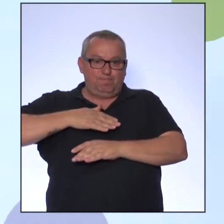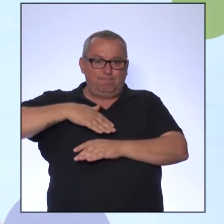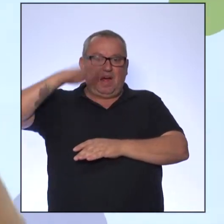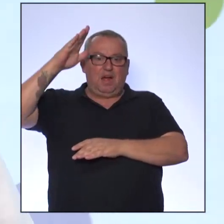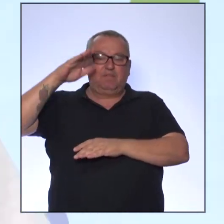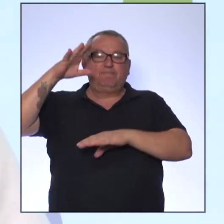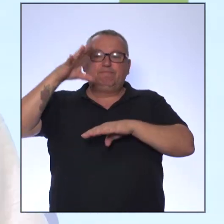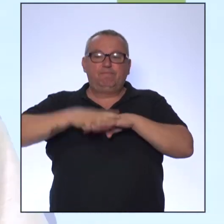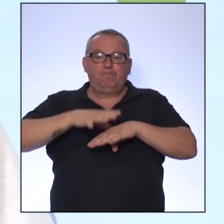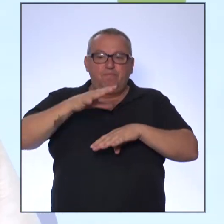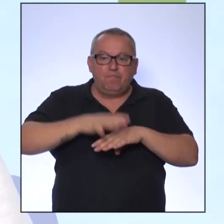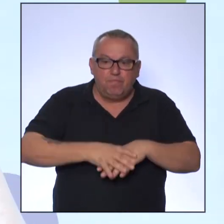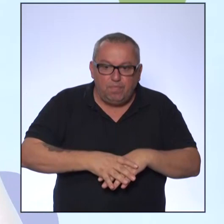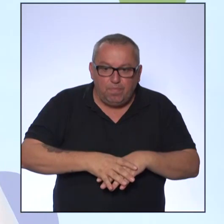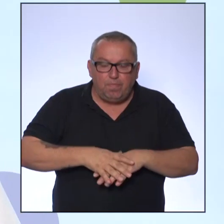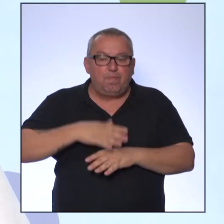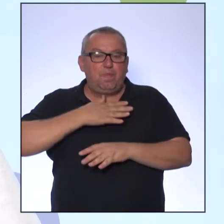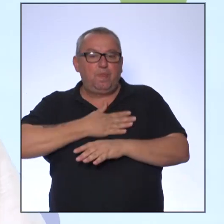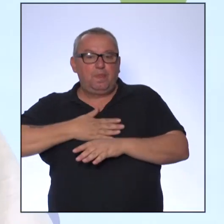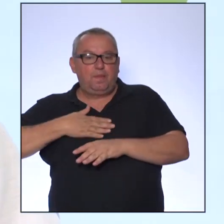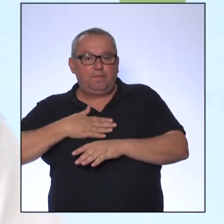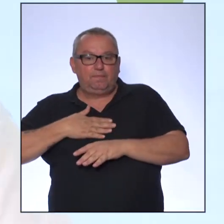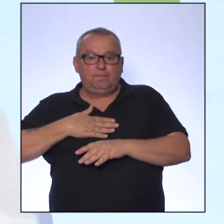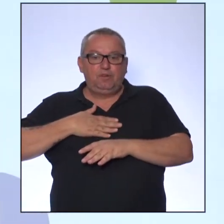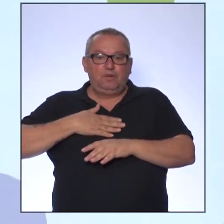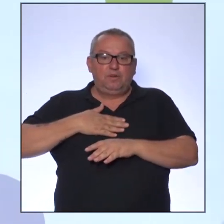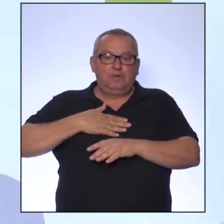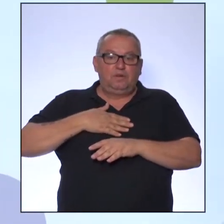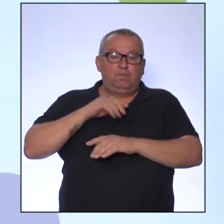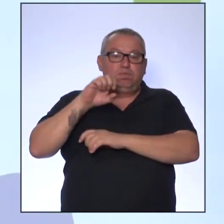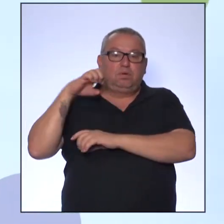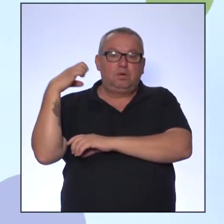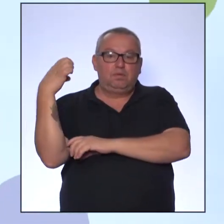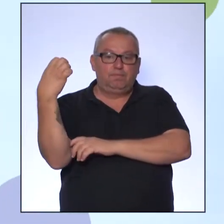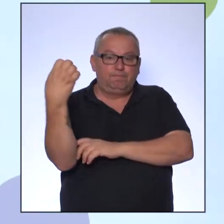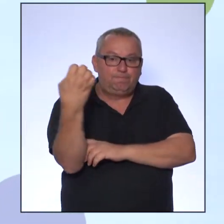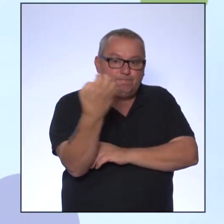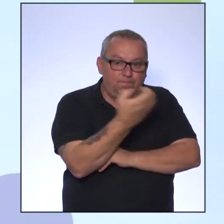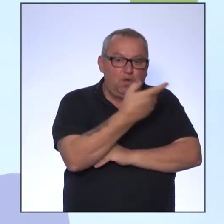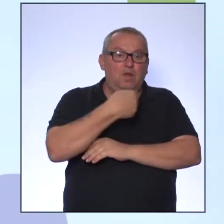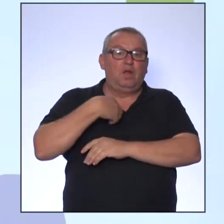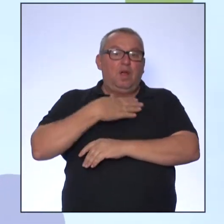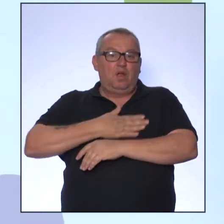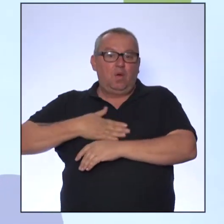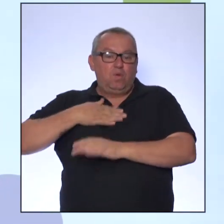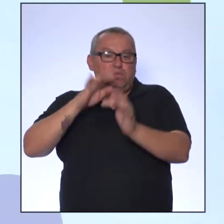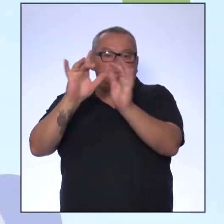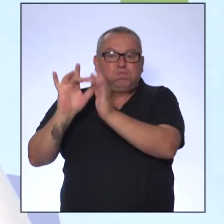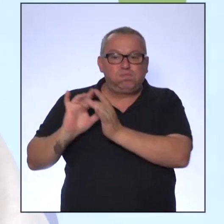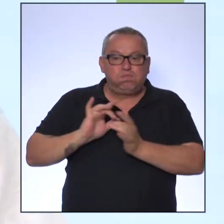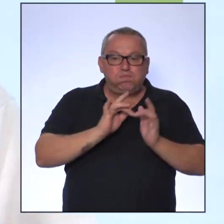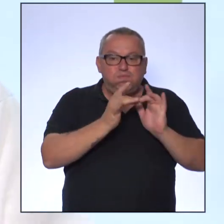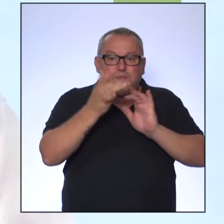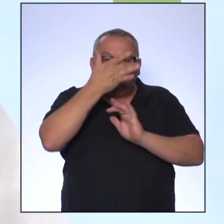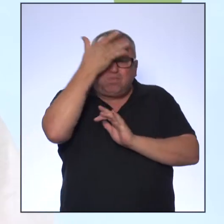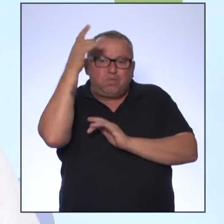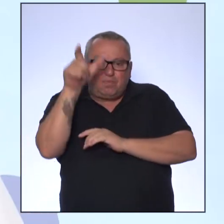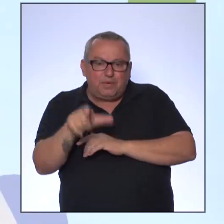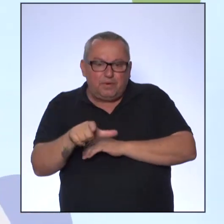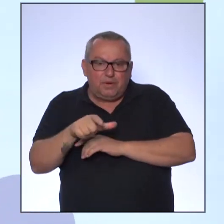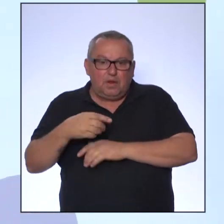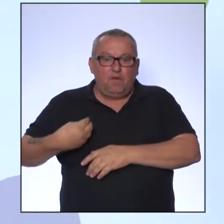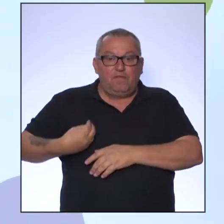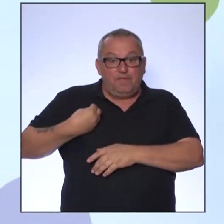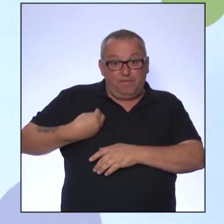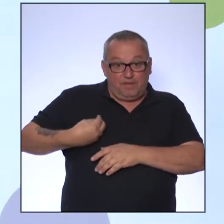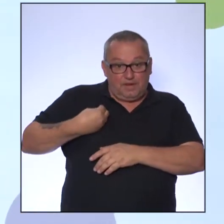de matemática, eu gosto de meio ambiente, eu gosto de interagir com pessoas. Vivências